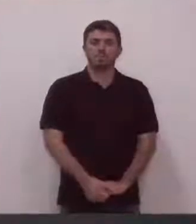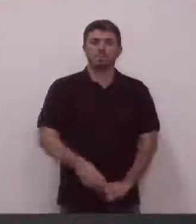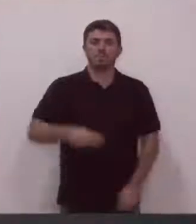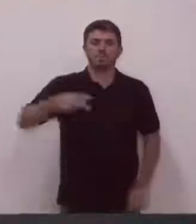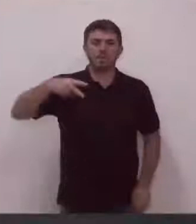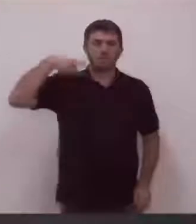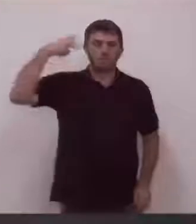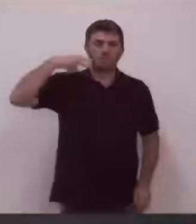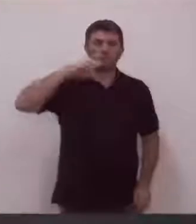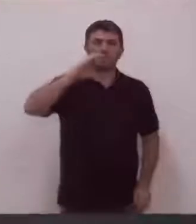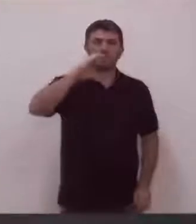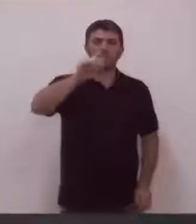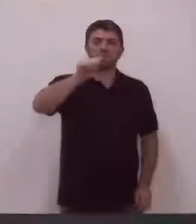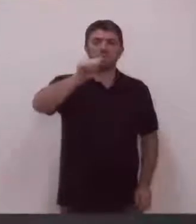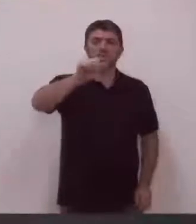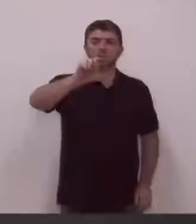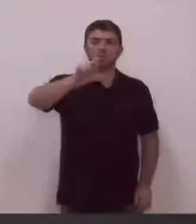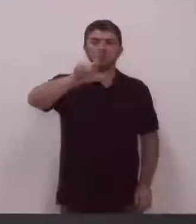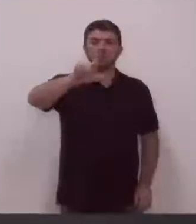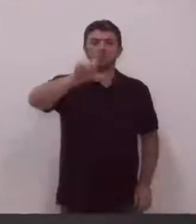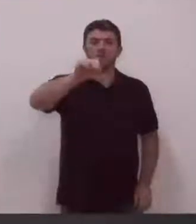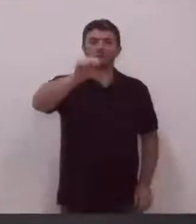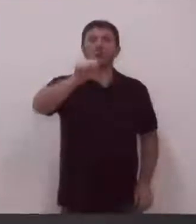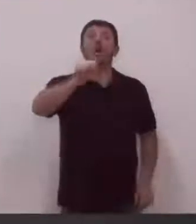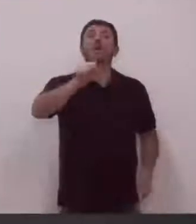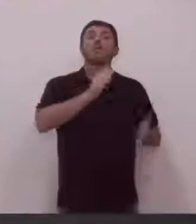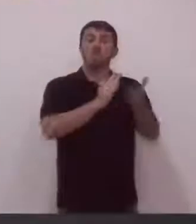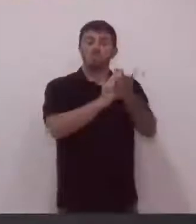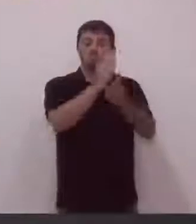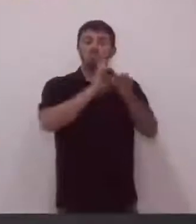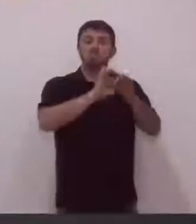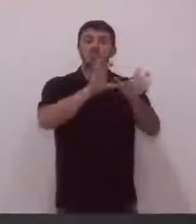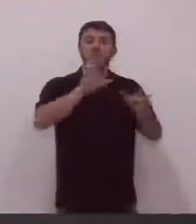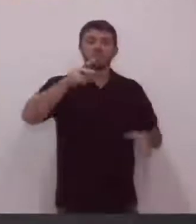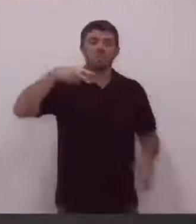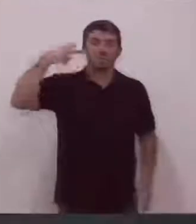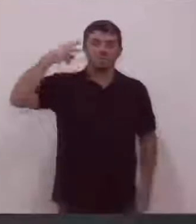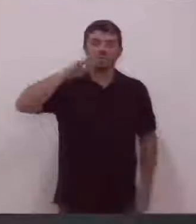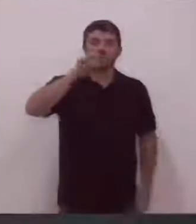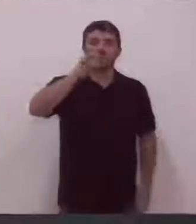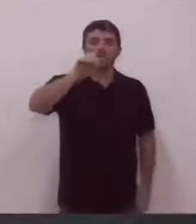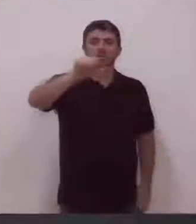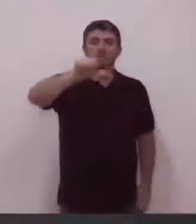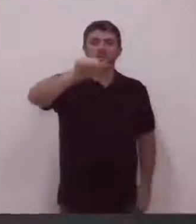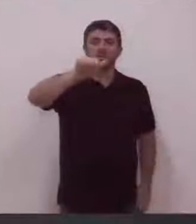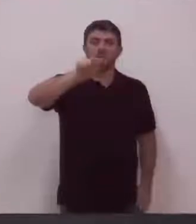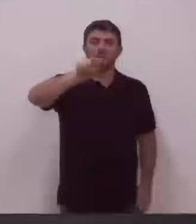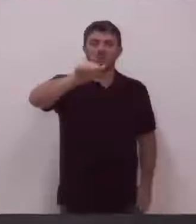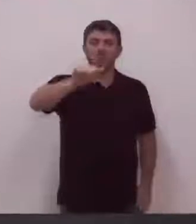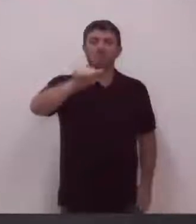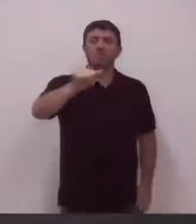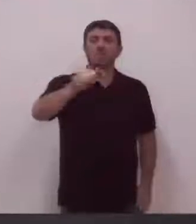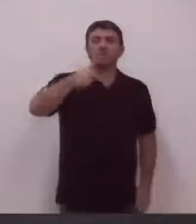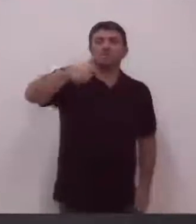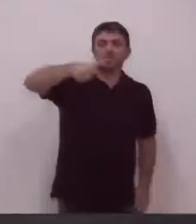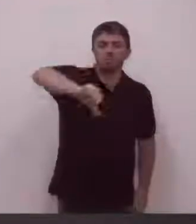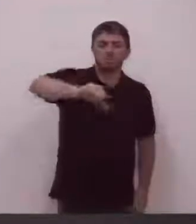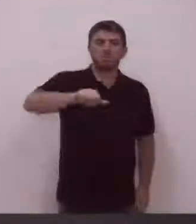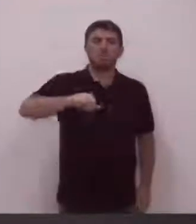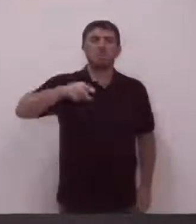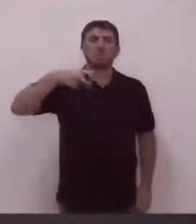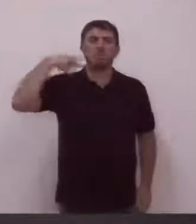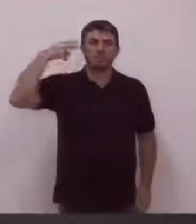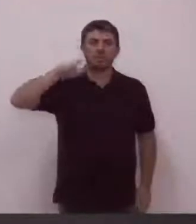Vereador Carlos Florentino. Aprovo. Negativo. Vereador Flávio Bittar. Rejeito. Vereador Geraldino